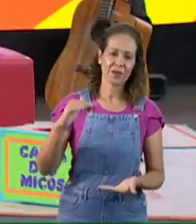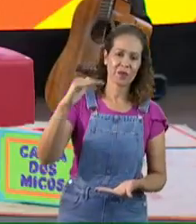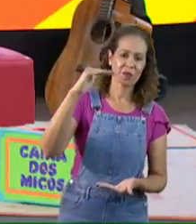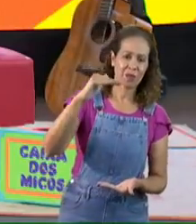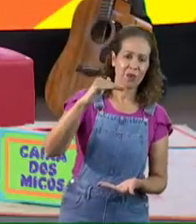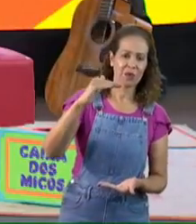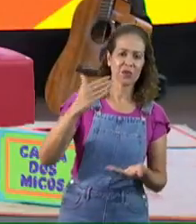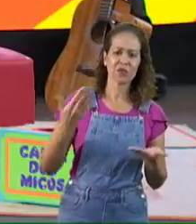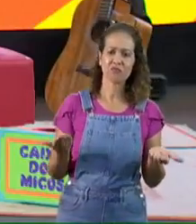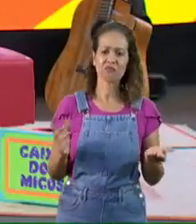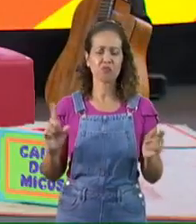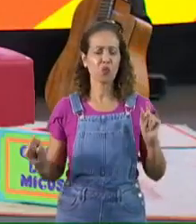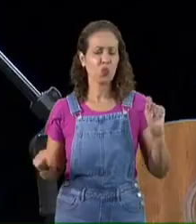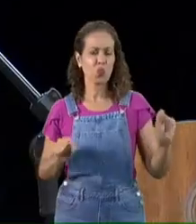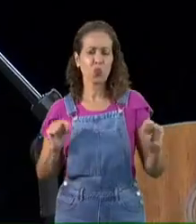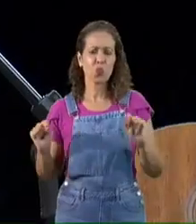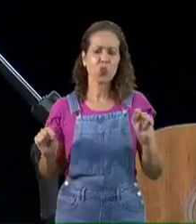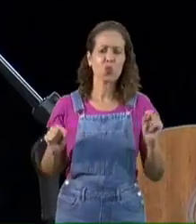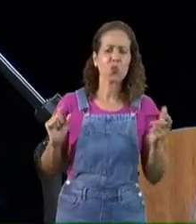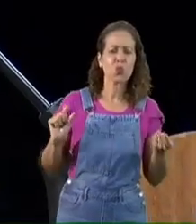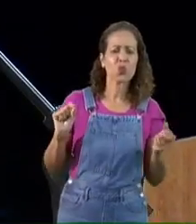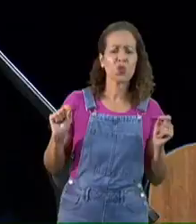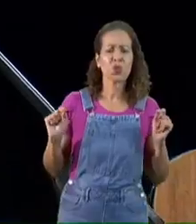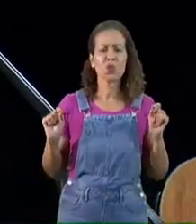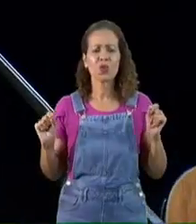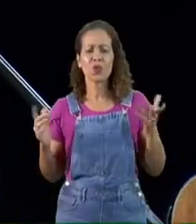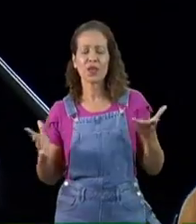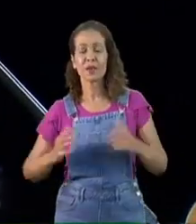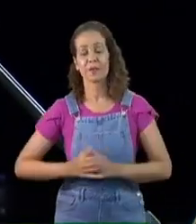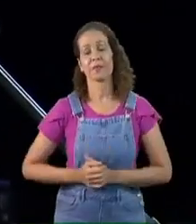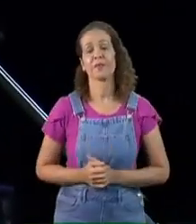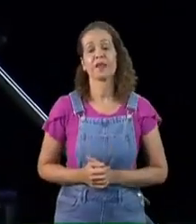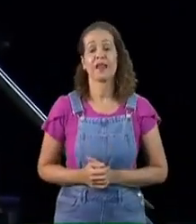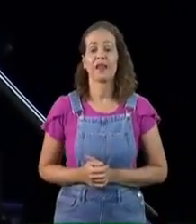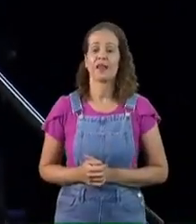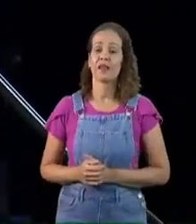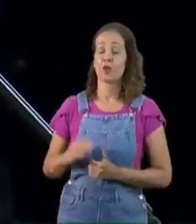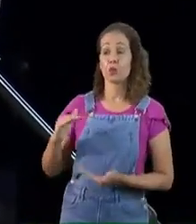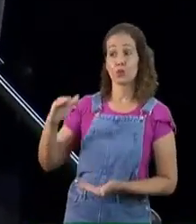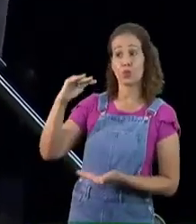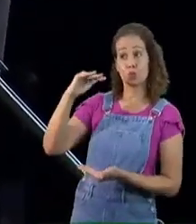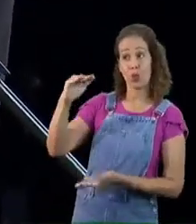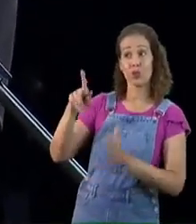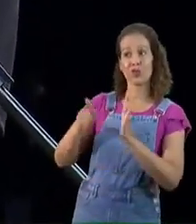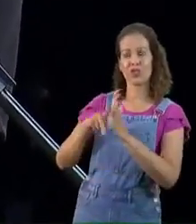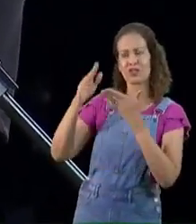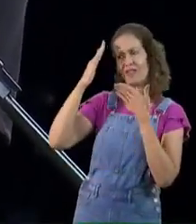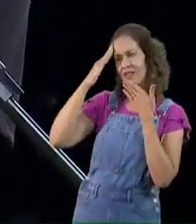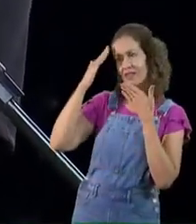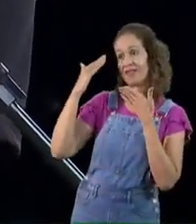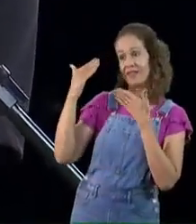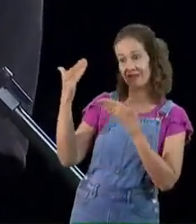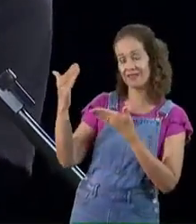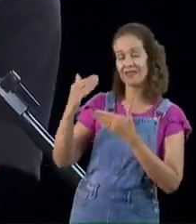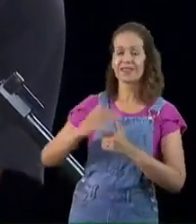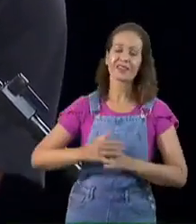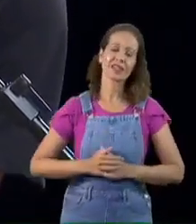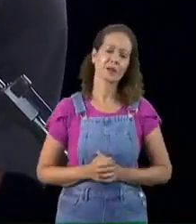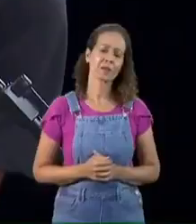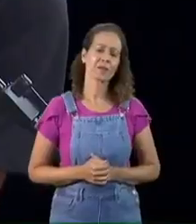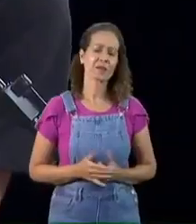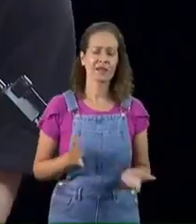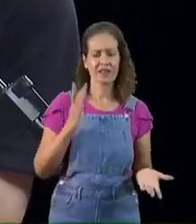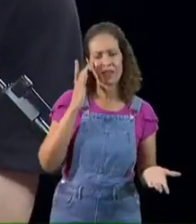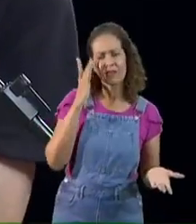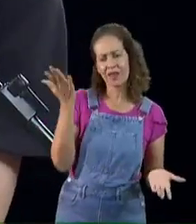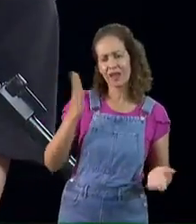Pega aí, o pote, que pote que é esse, Luan? Esse aqui é o pote da gratidão. é um pote. É bem fácil de